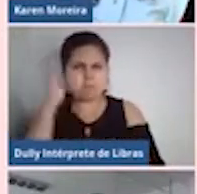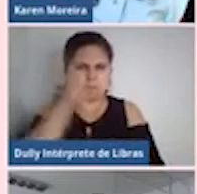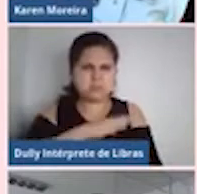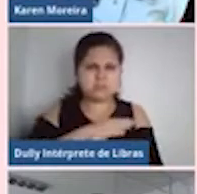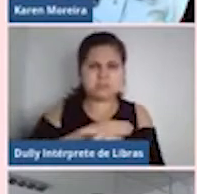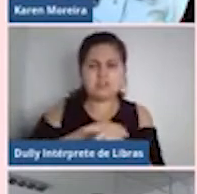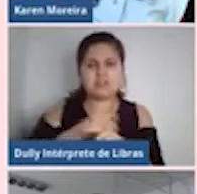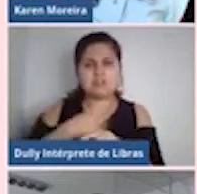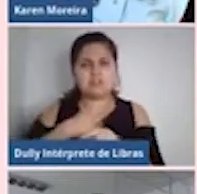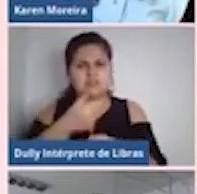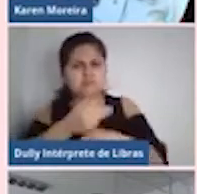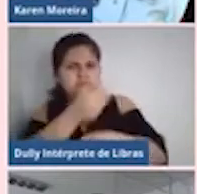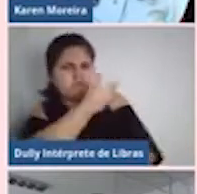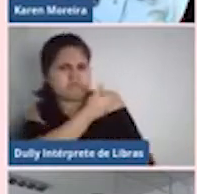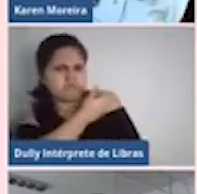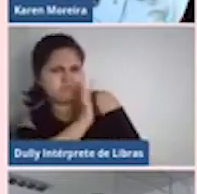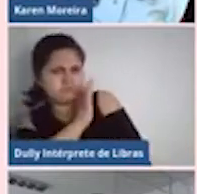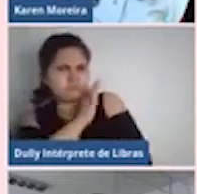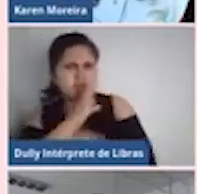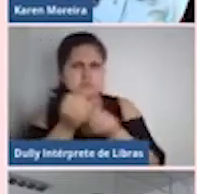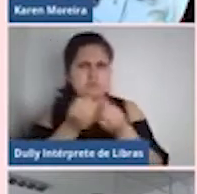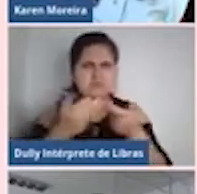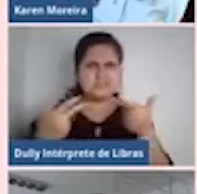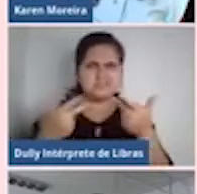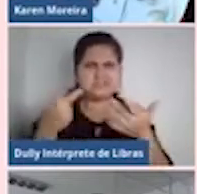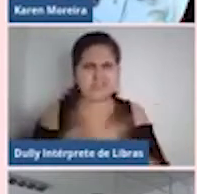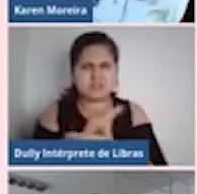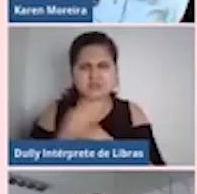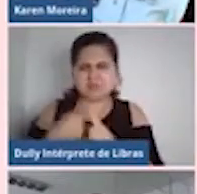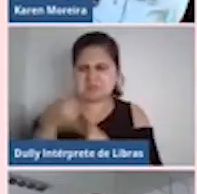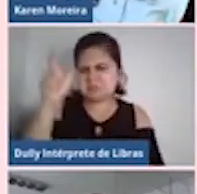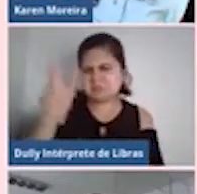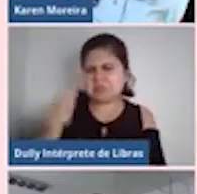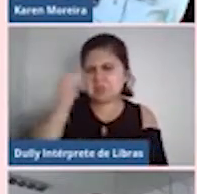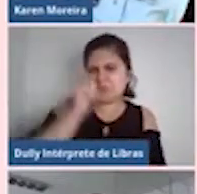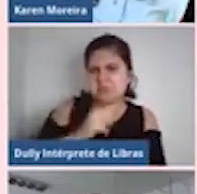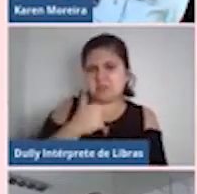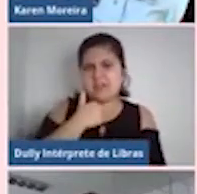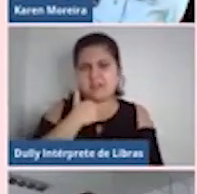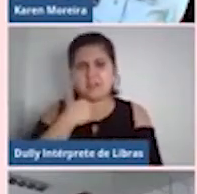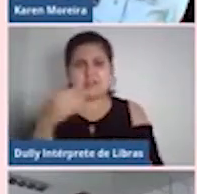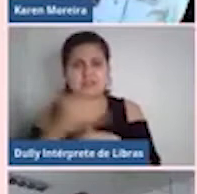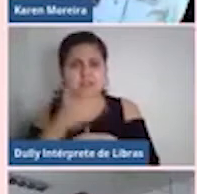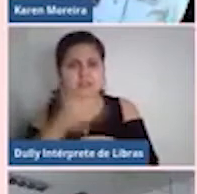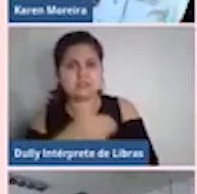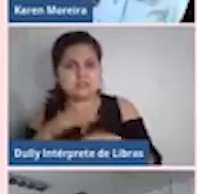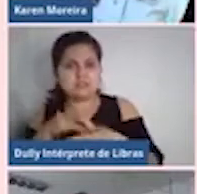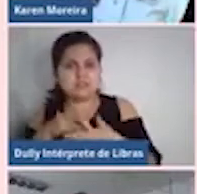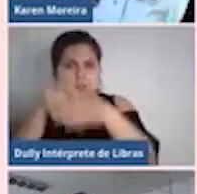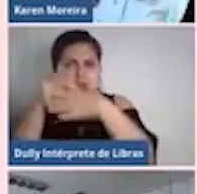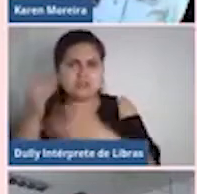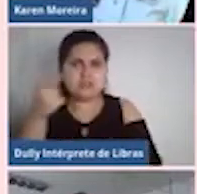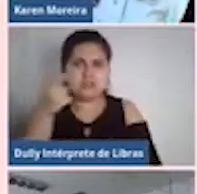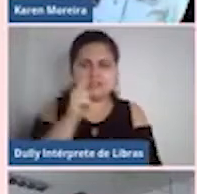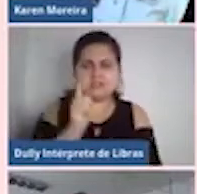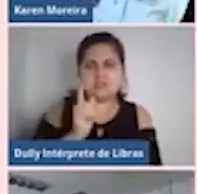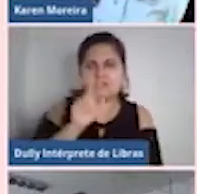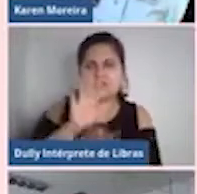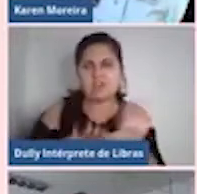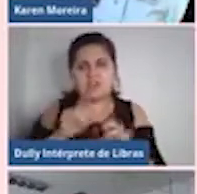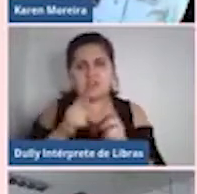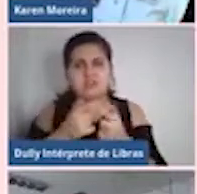algumas discriminações e muitas que acontecem por ser mulher, não consegue acessar um cargo, não consegue, de repente,